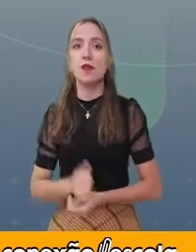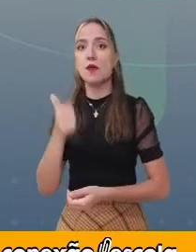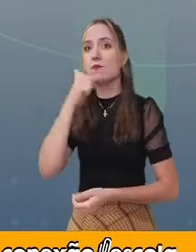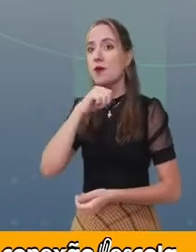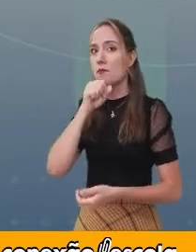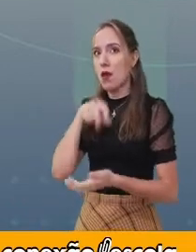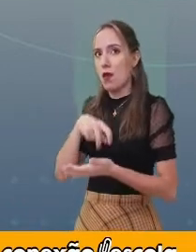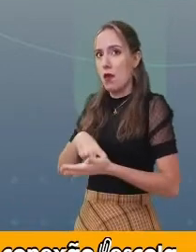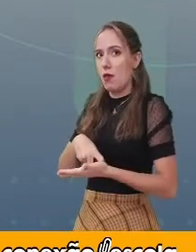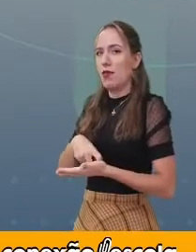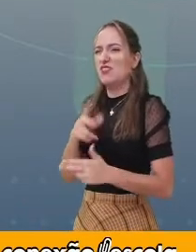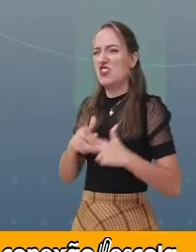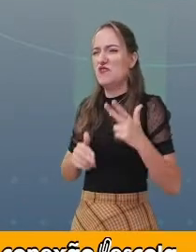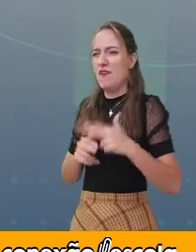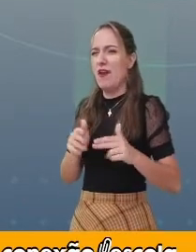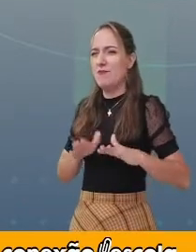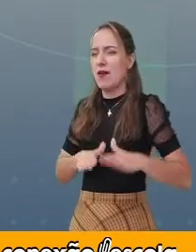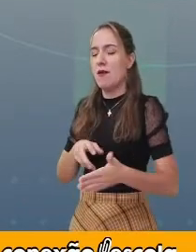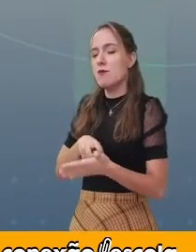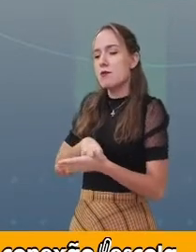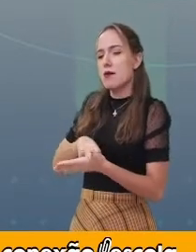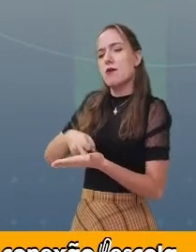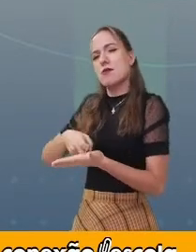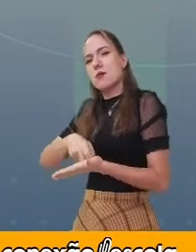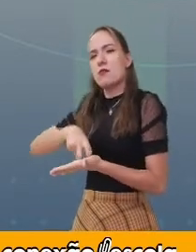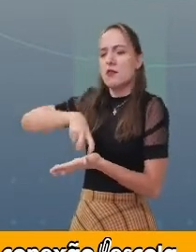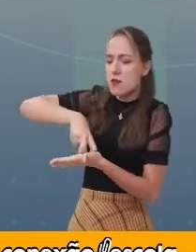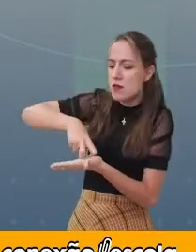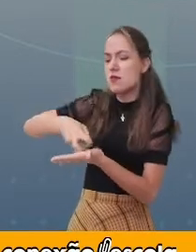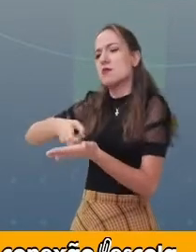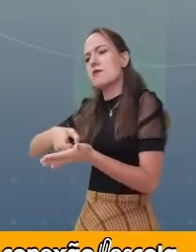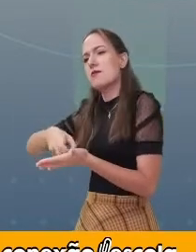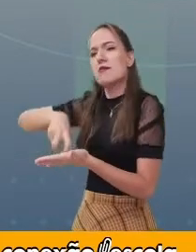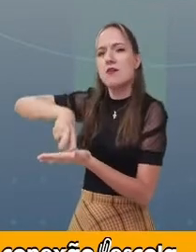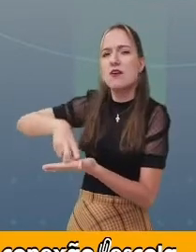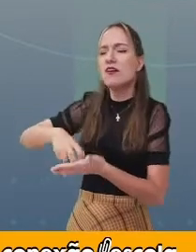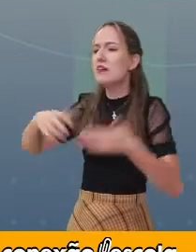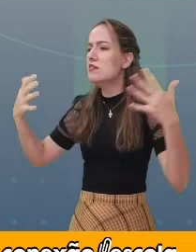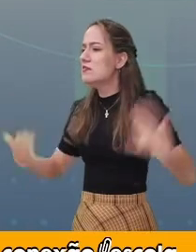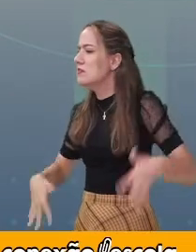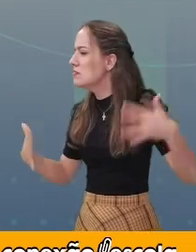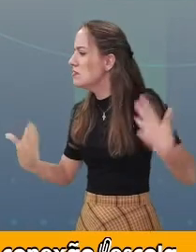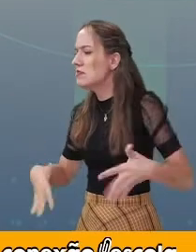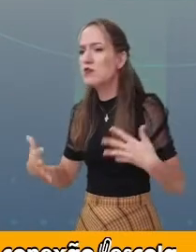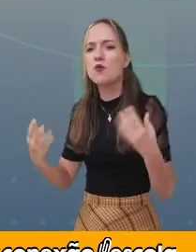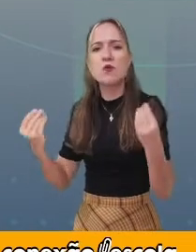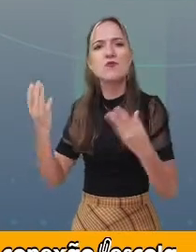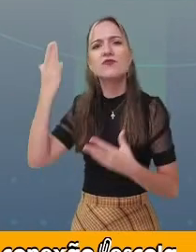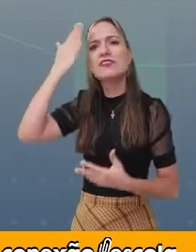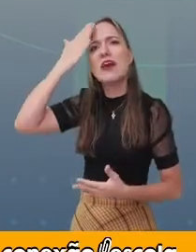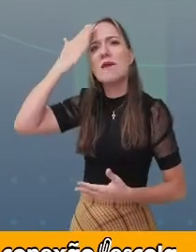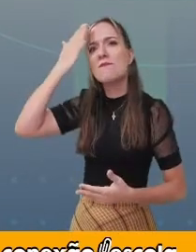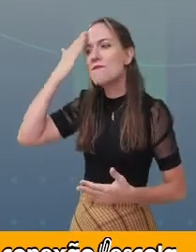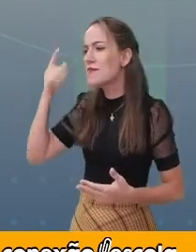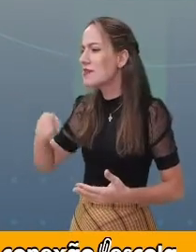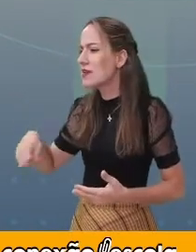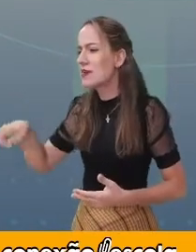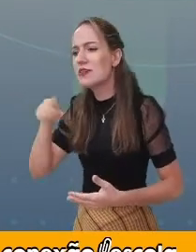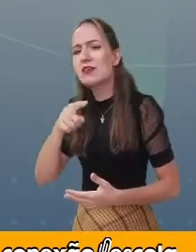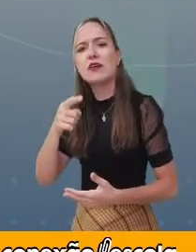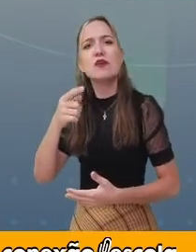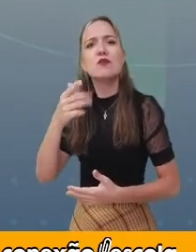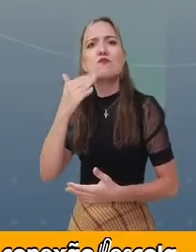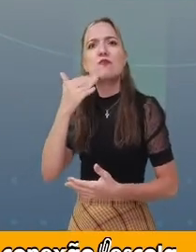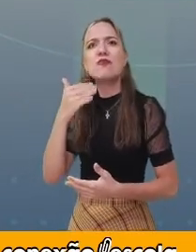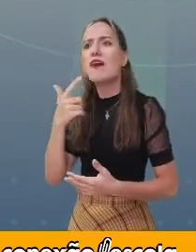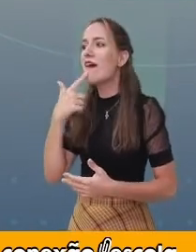pés ainda dobrados, engatinhou até a mesa e, desesperada, pensou como ela conseguiria